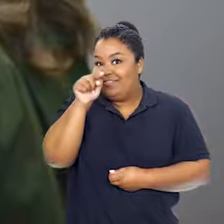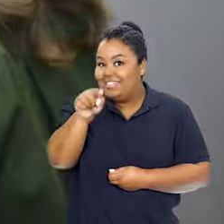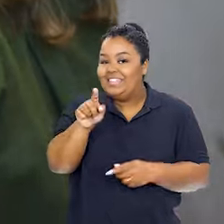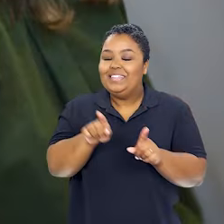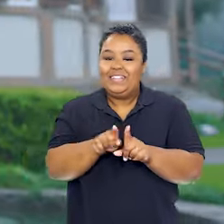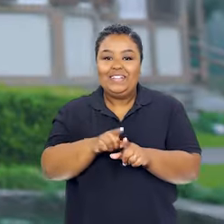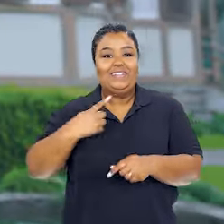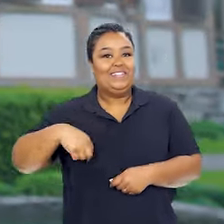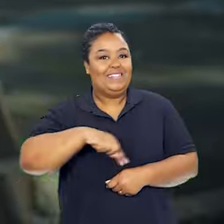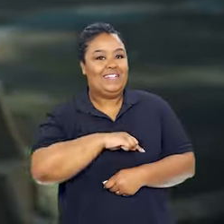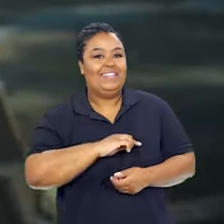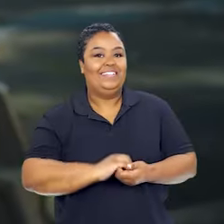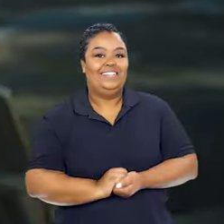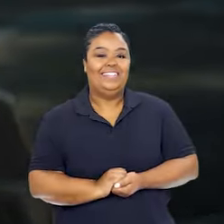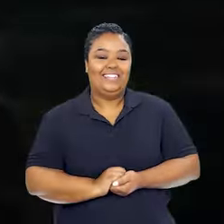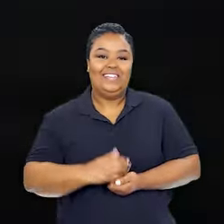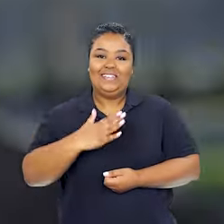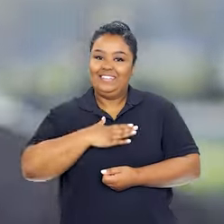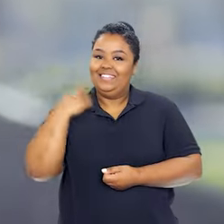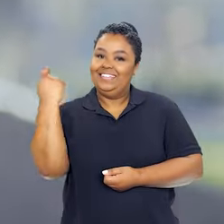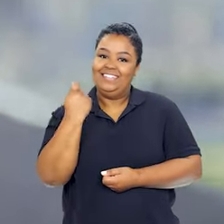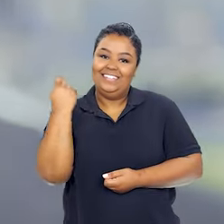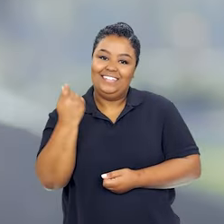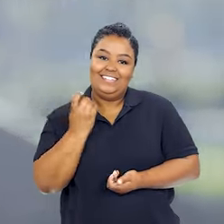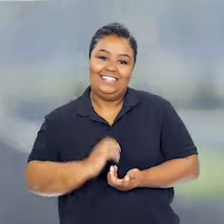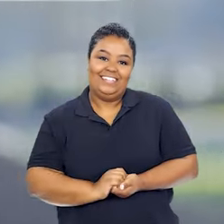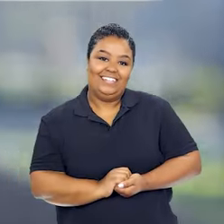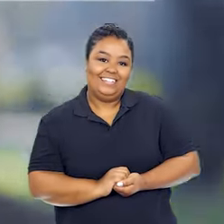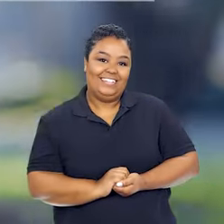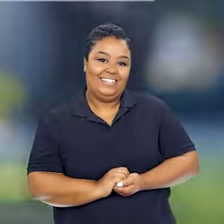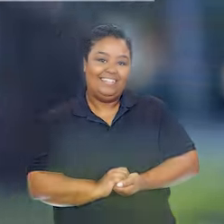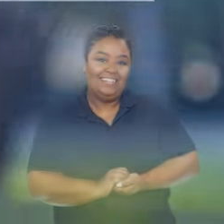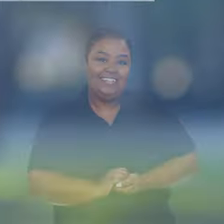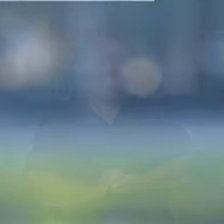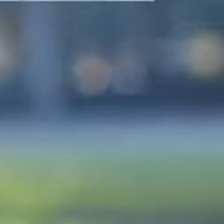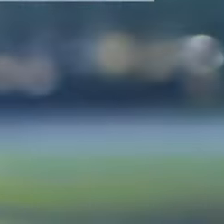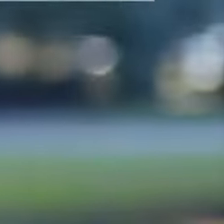inesquecível pra você e pra nós. É meu Rio Grande do Sul.